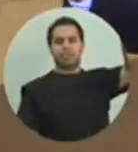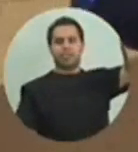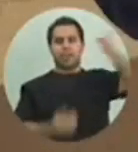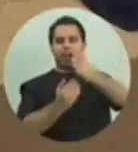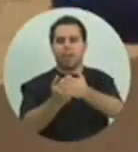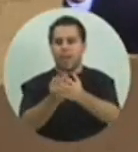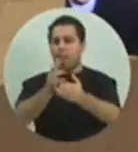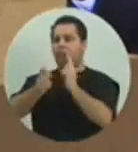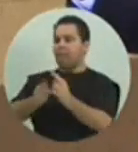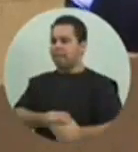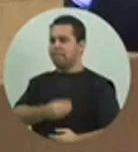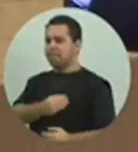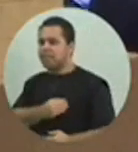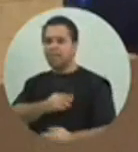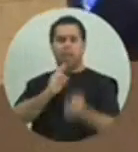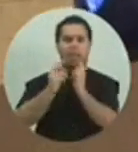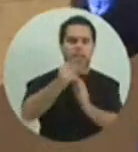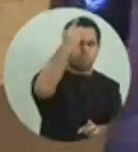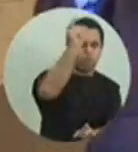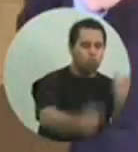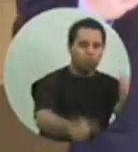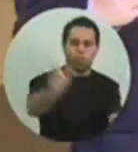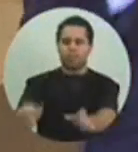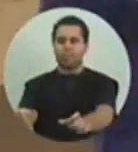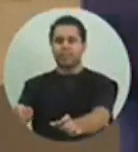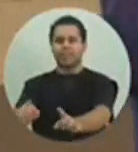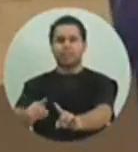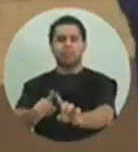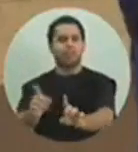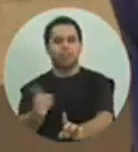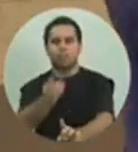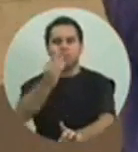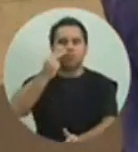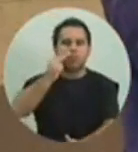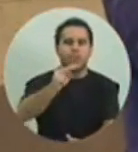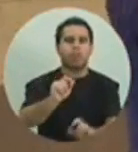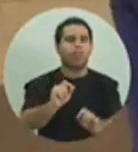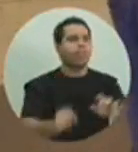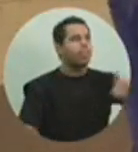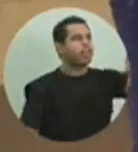da vida, das pessoas, e não percebe a grande,